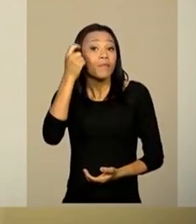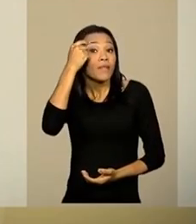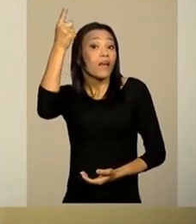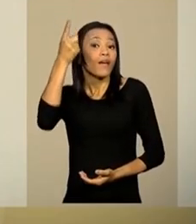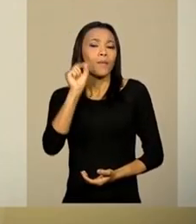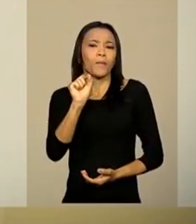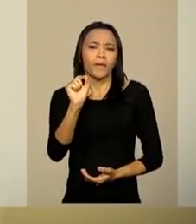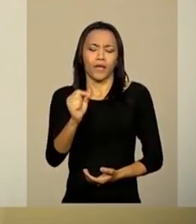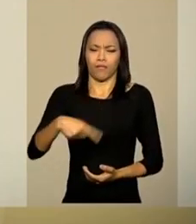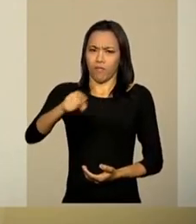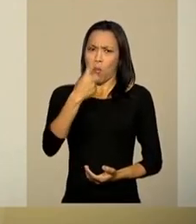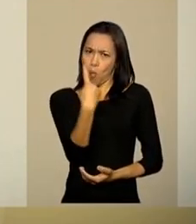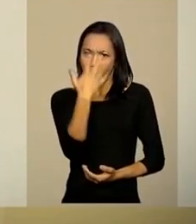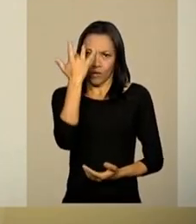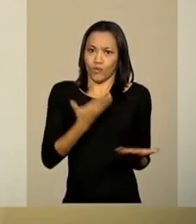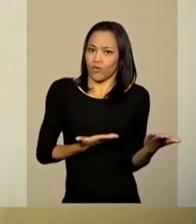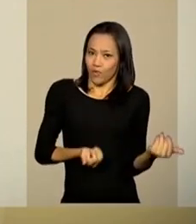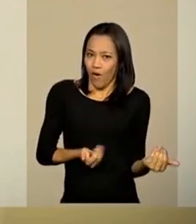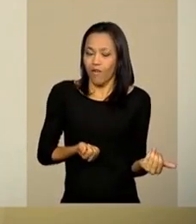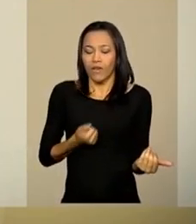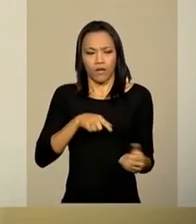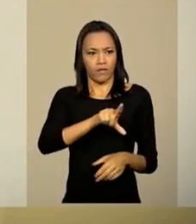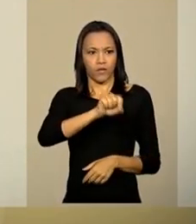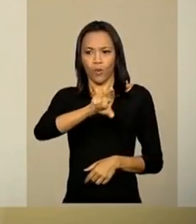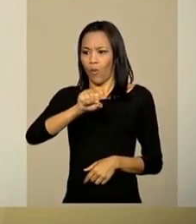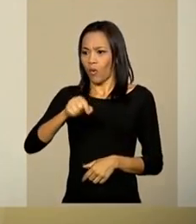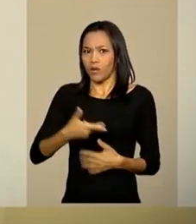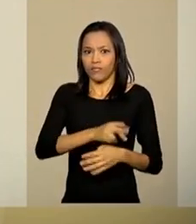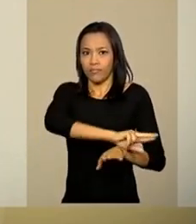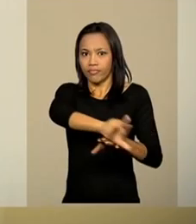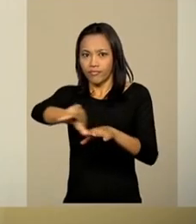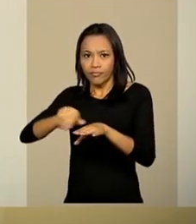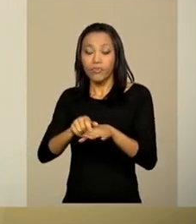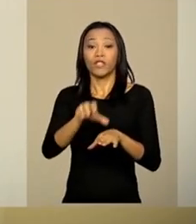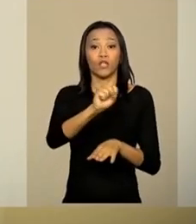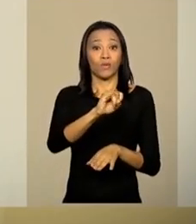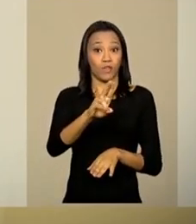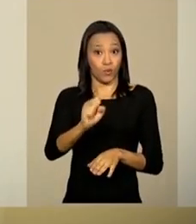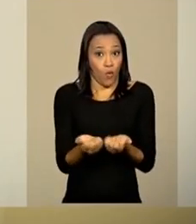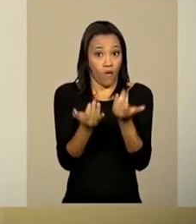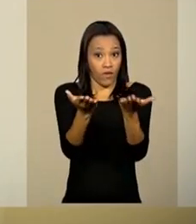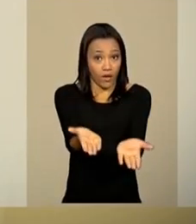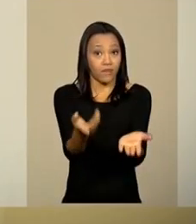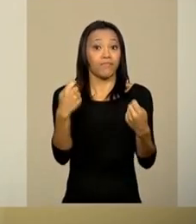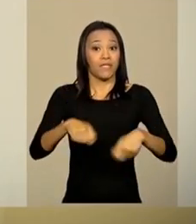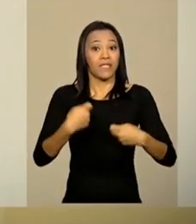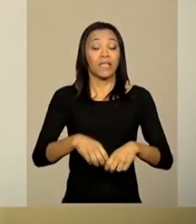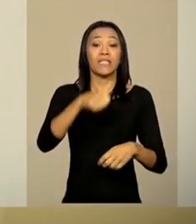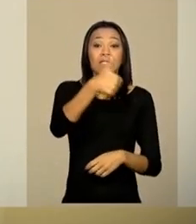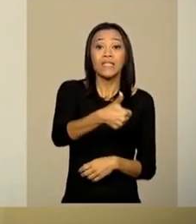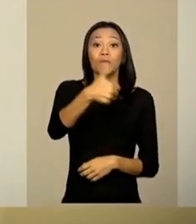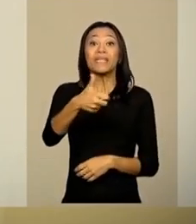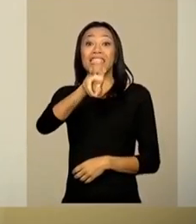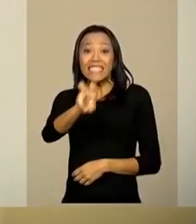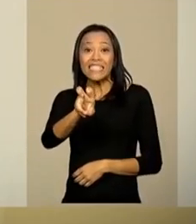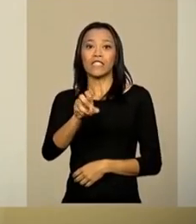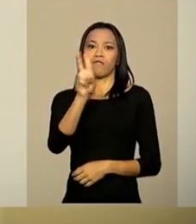Max, para um jovem ter todas as opções que o Sizu oferece, ele teria de fazer 115